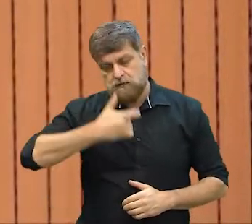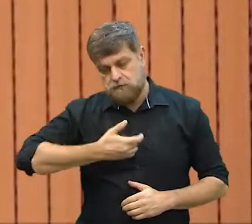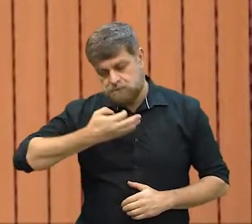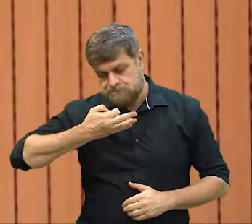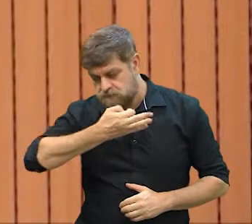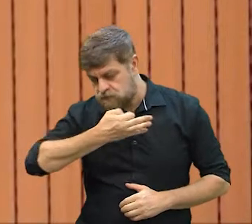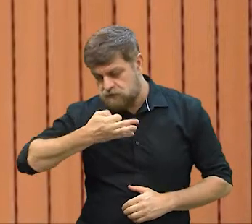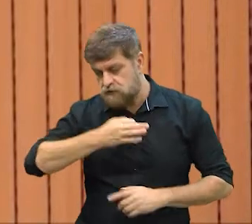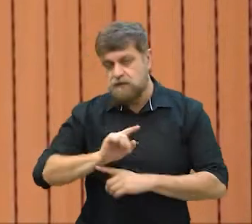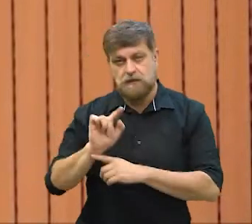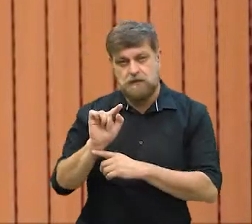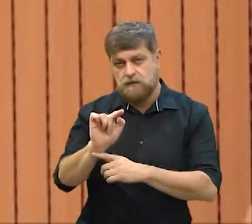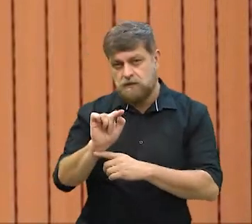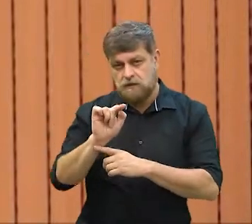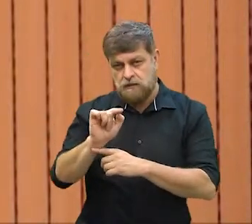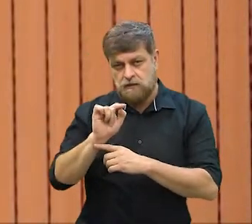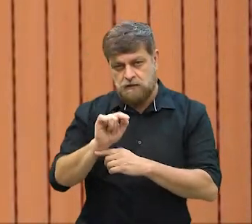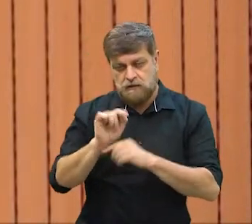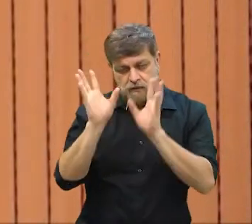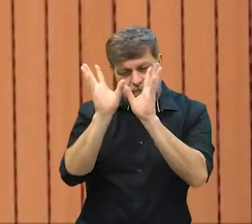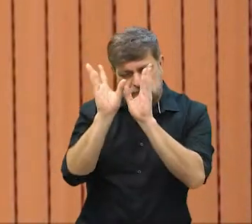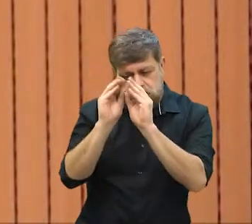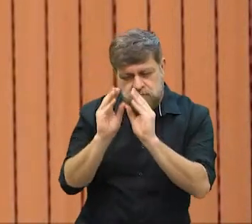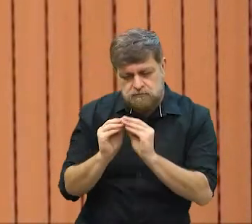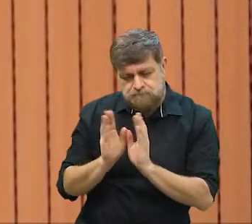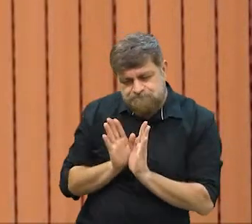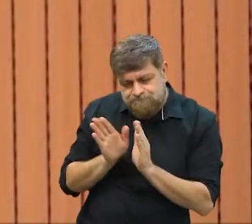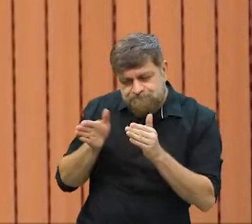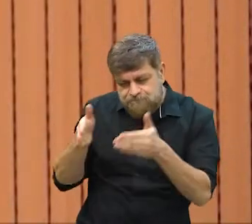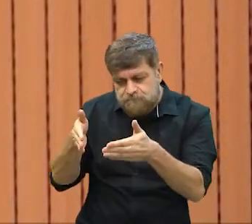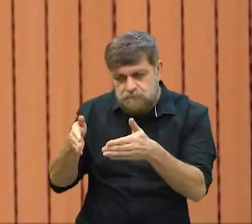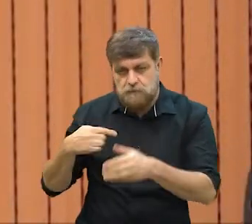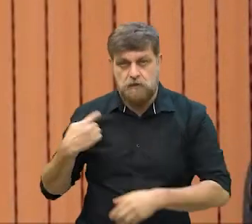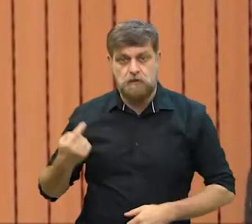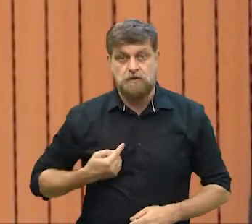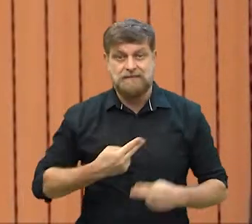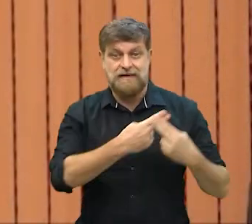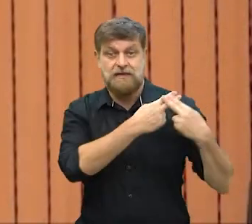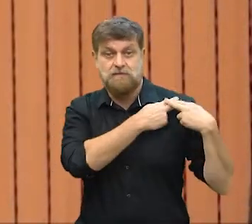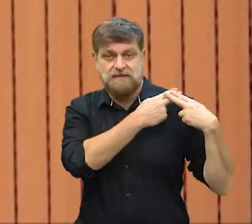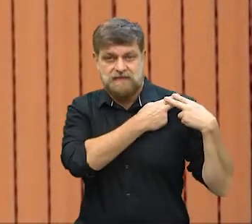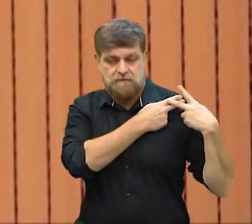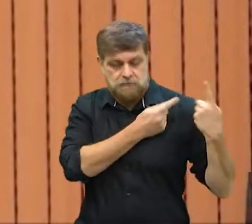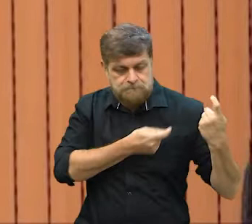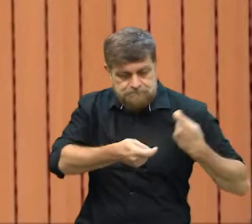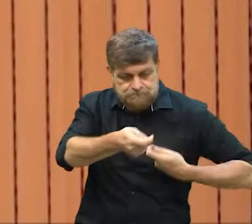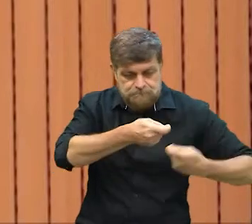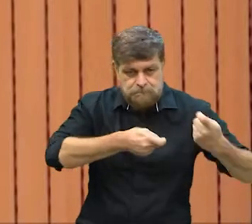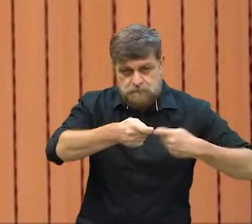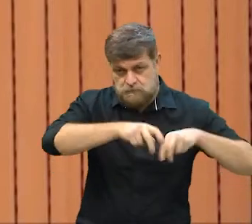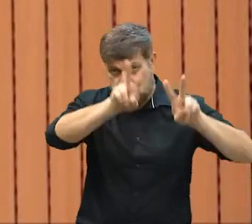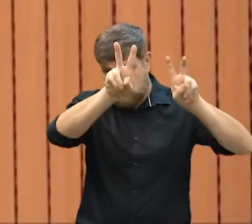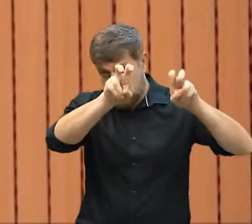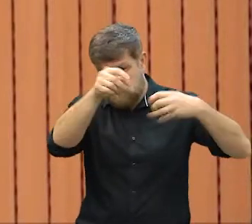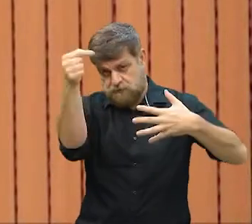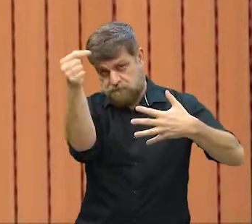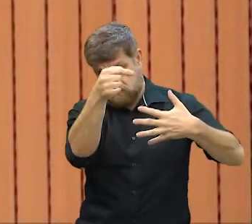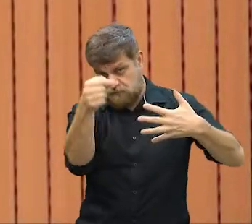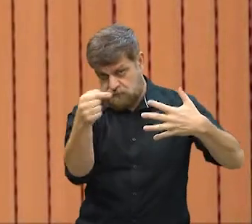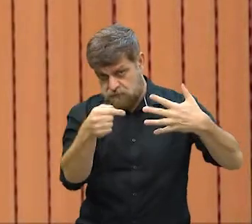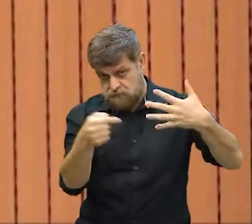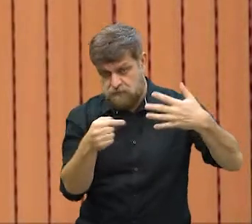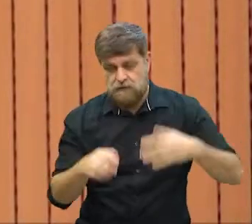eu diria que quero ser muito conciso nessa colocação que nós temos uma missão comercial para